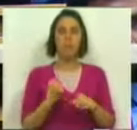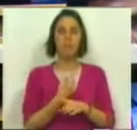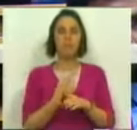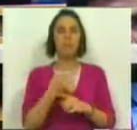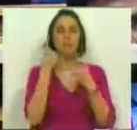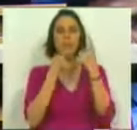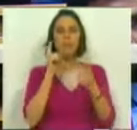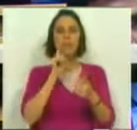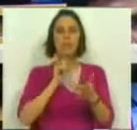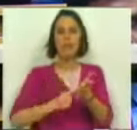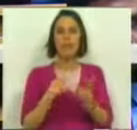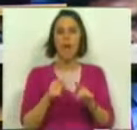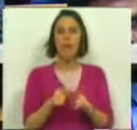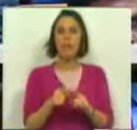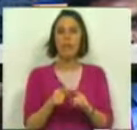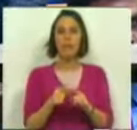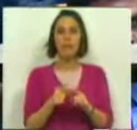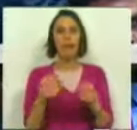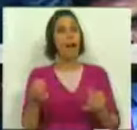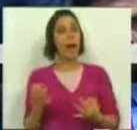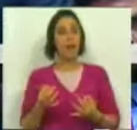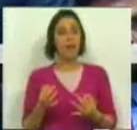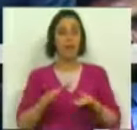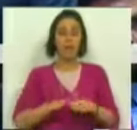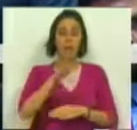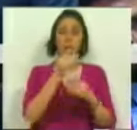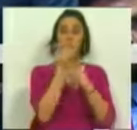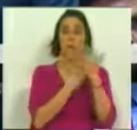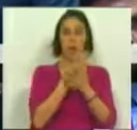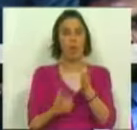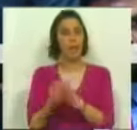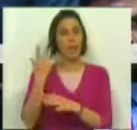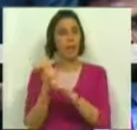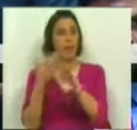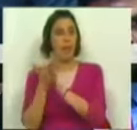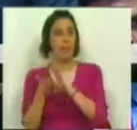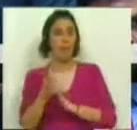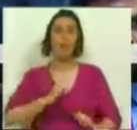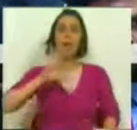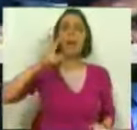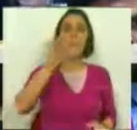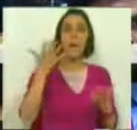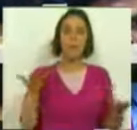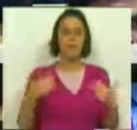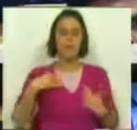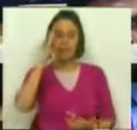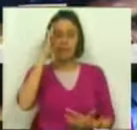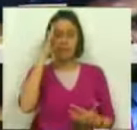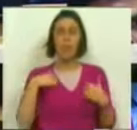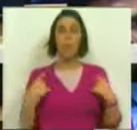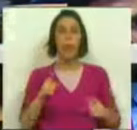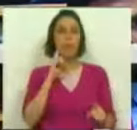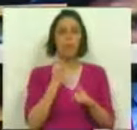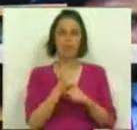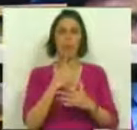elementos preponderantes para que haja crescimento económico e criação de emprego no nosso país. Nós sabemos que temos